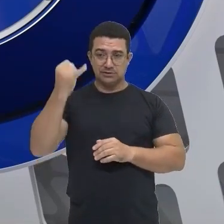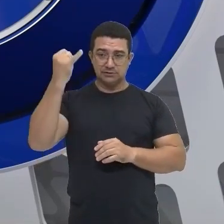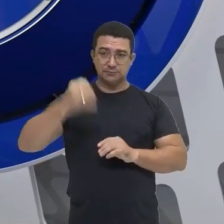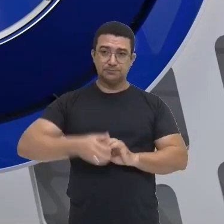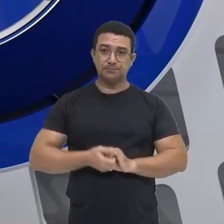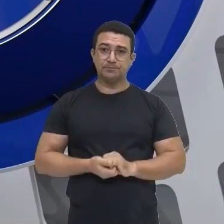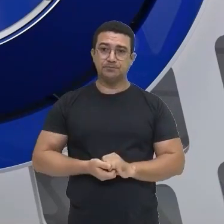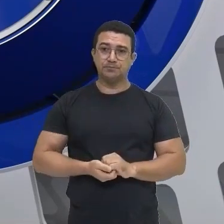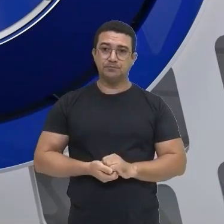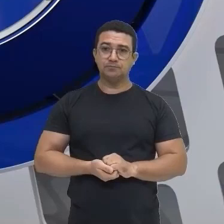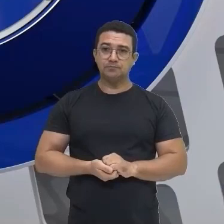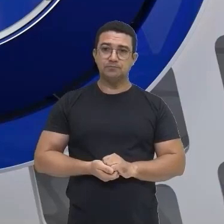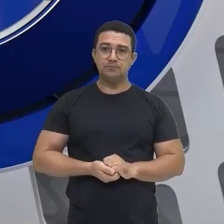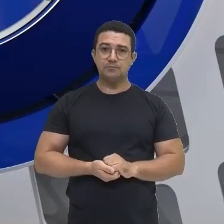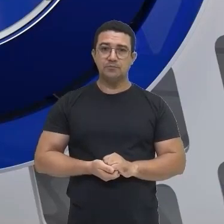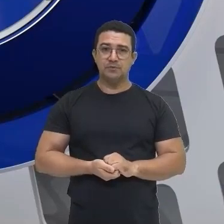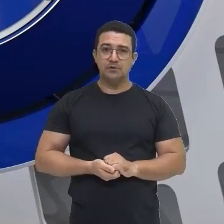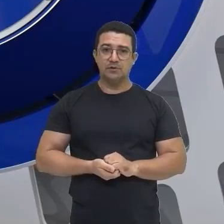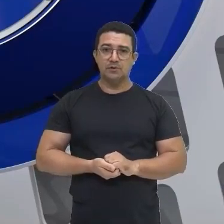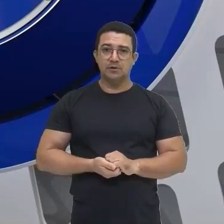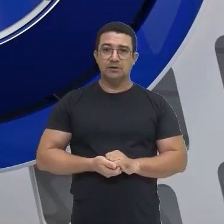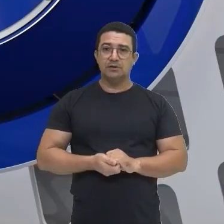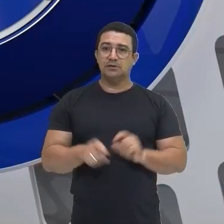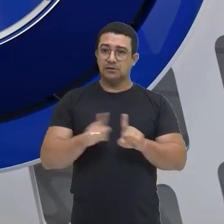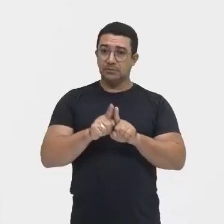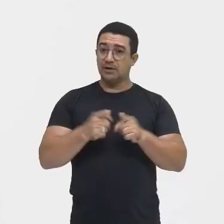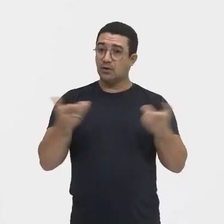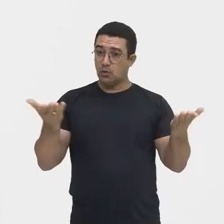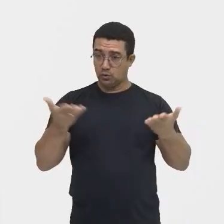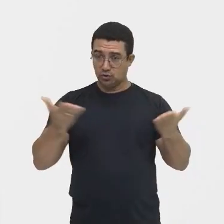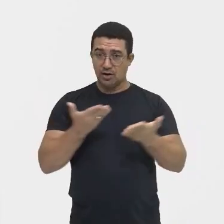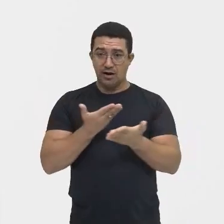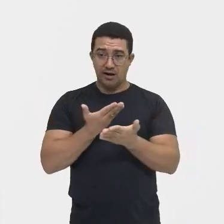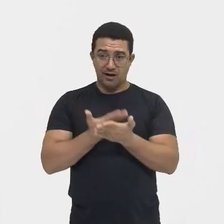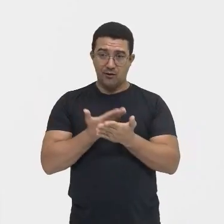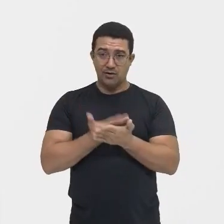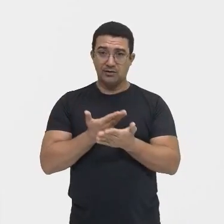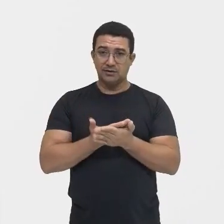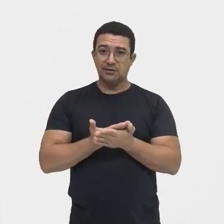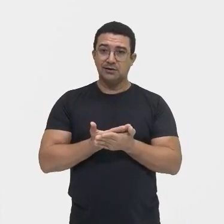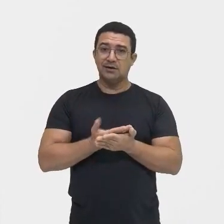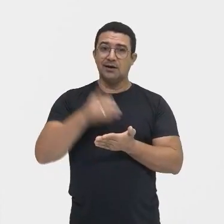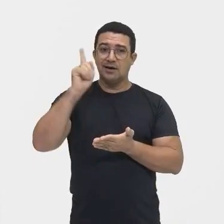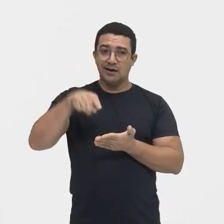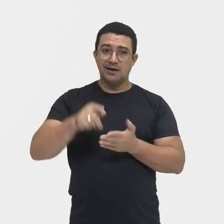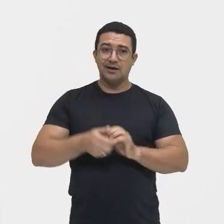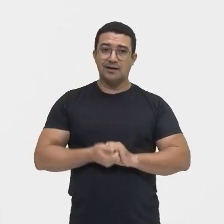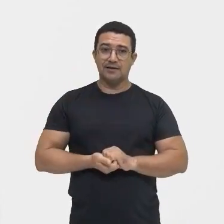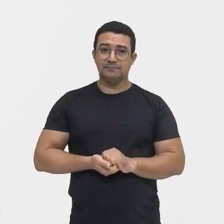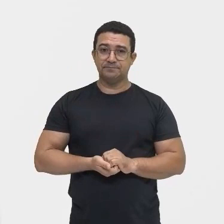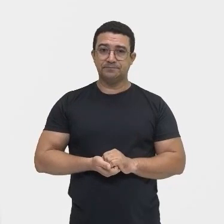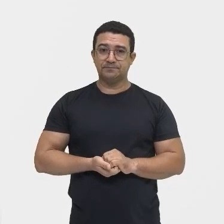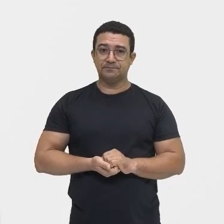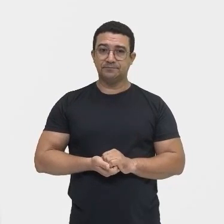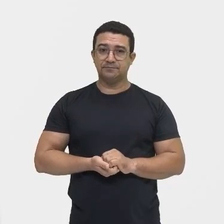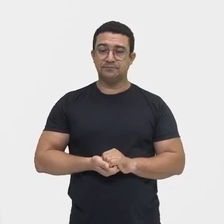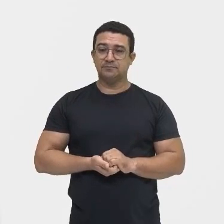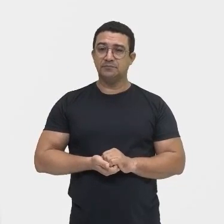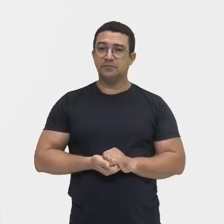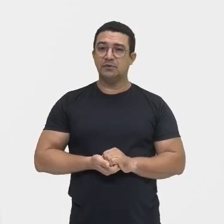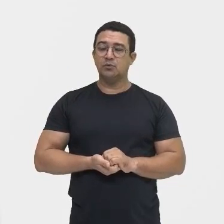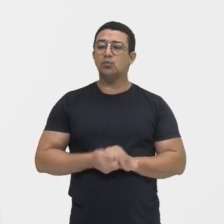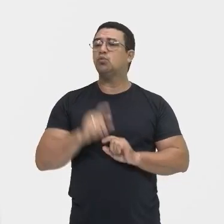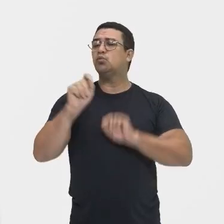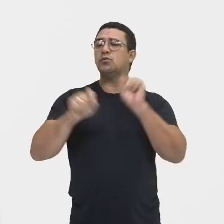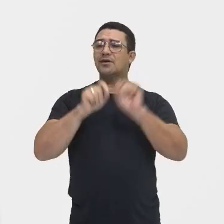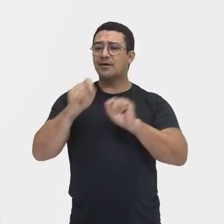ok? Outro ponto que a gente vai destacar aqui nessa aula são a definição, o